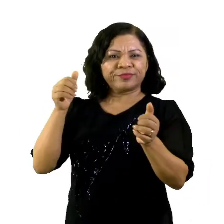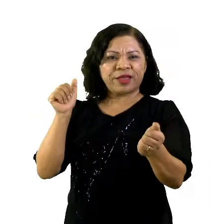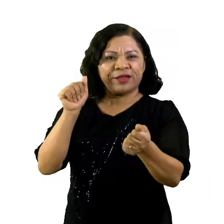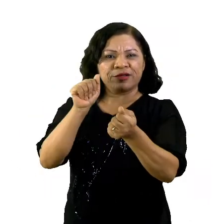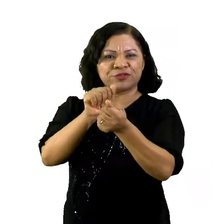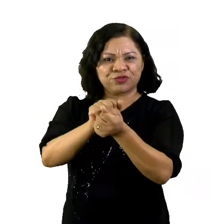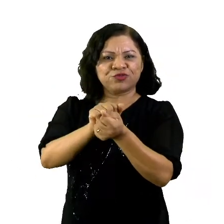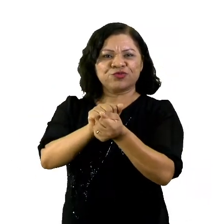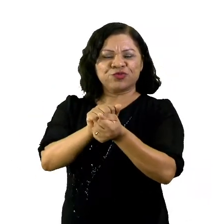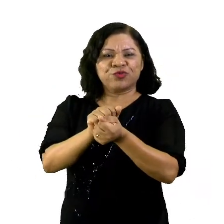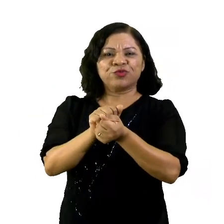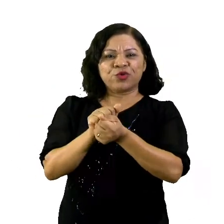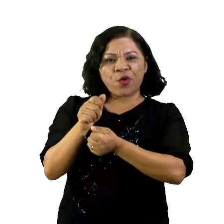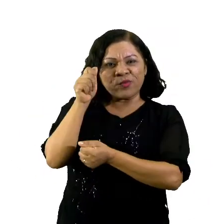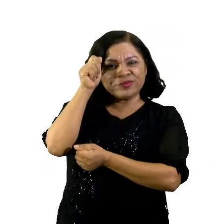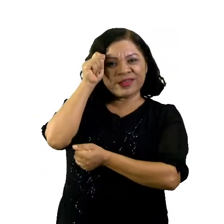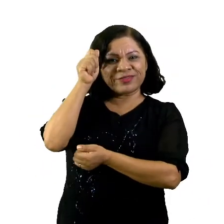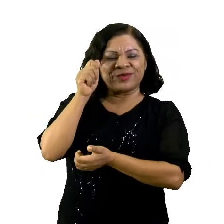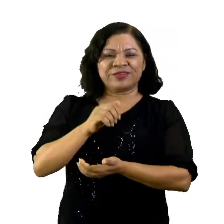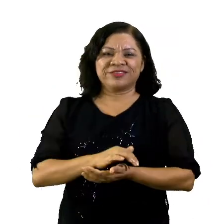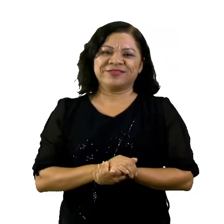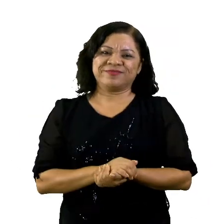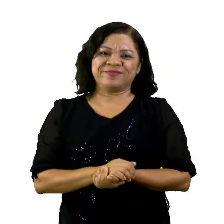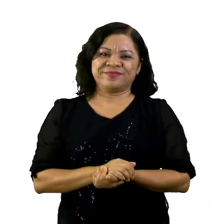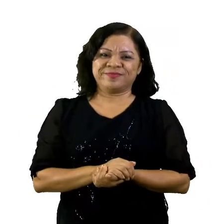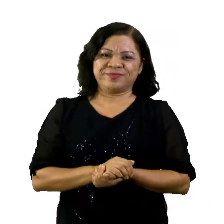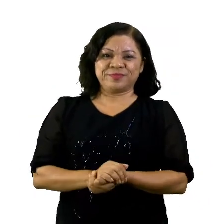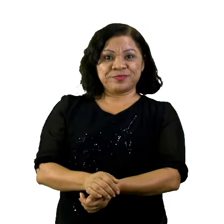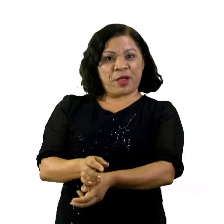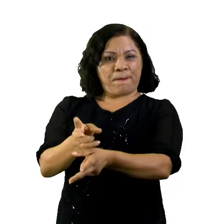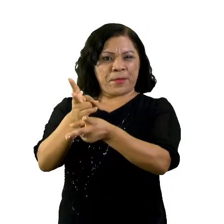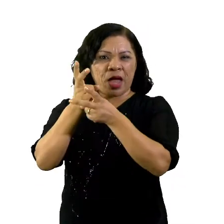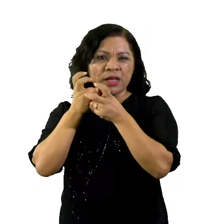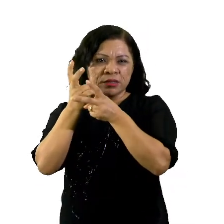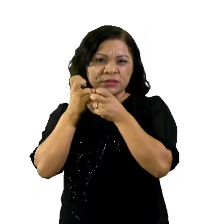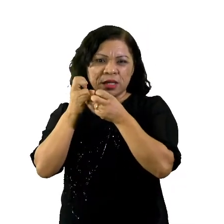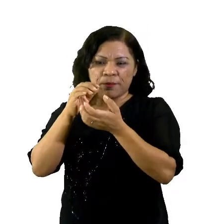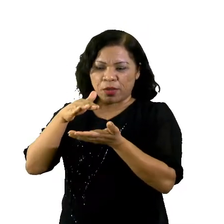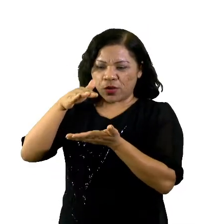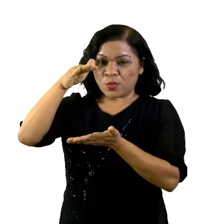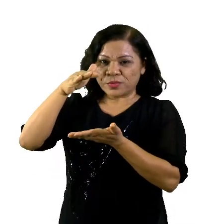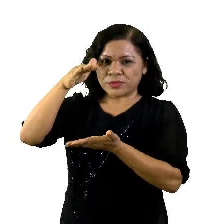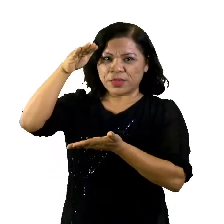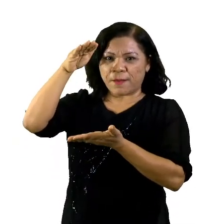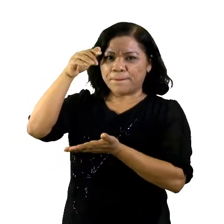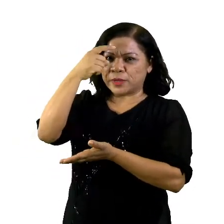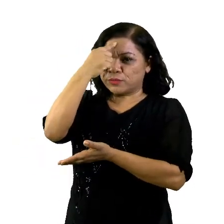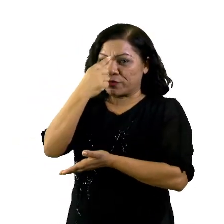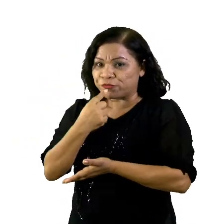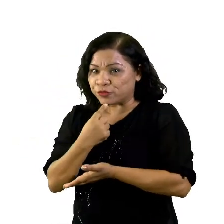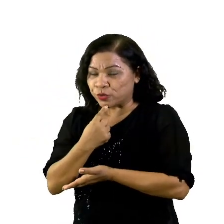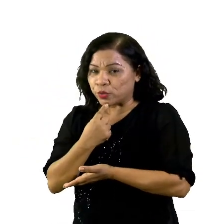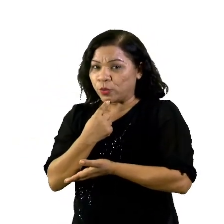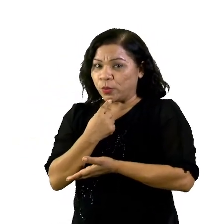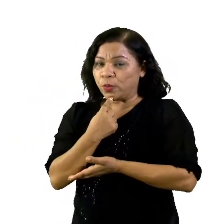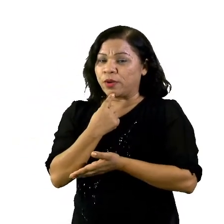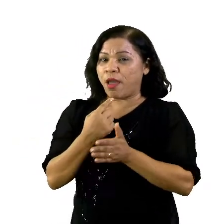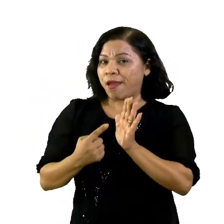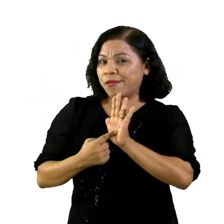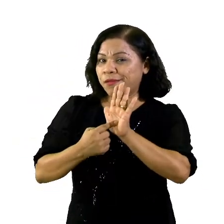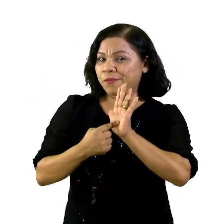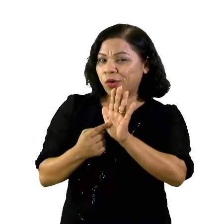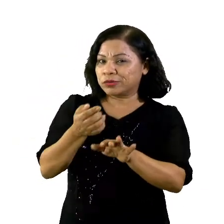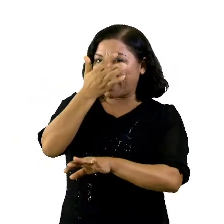os atores. Notamos que o tamanho das figuras que representam os espectadores são muito